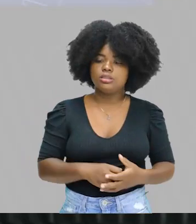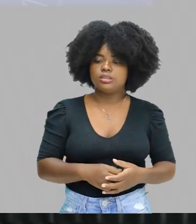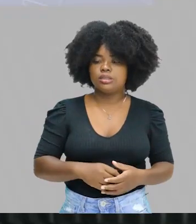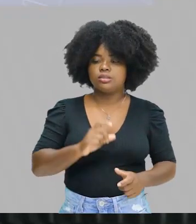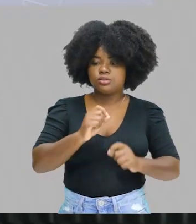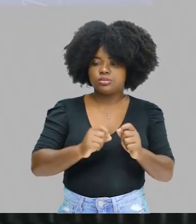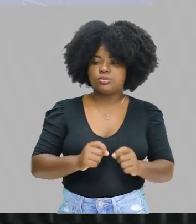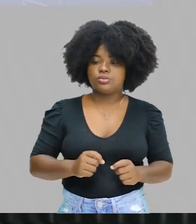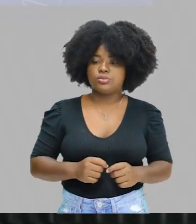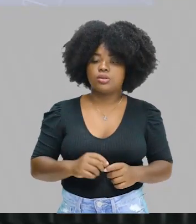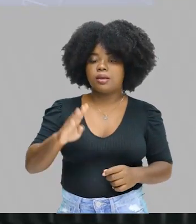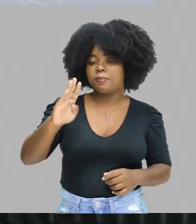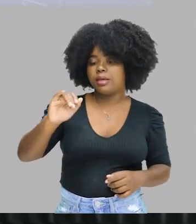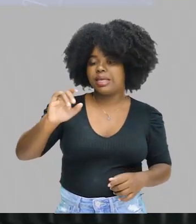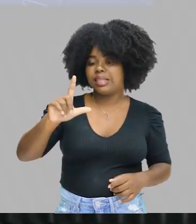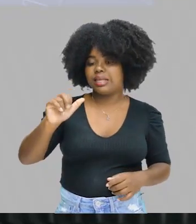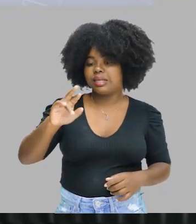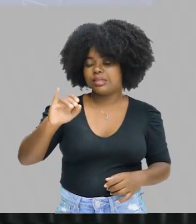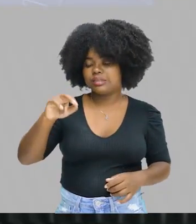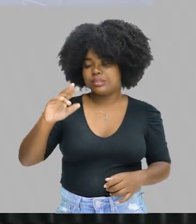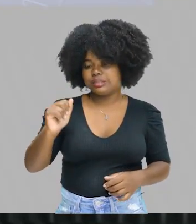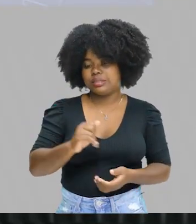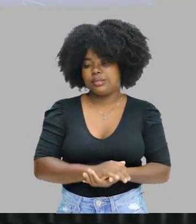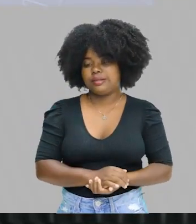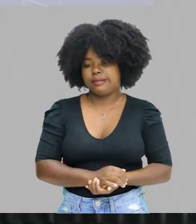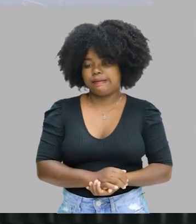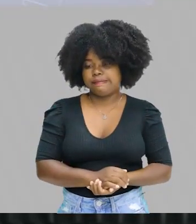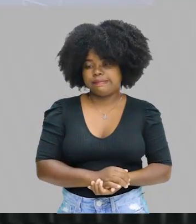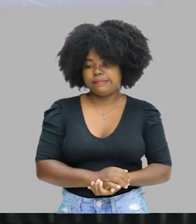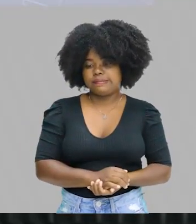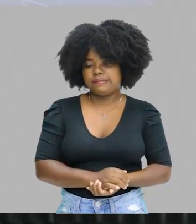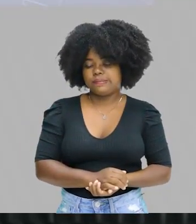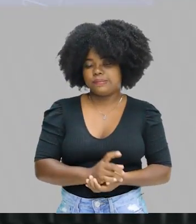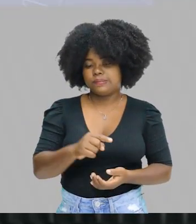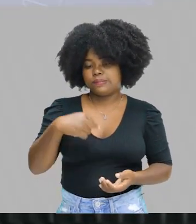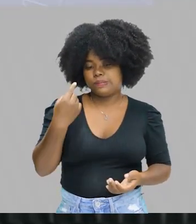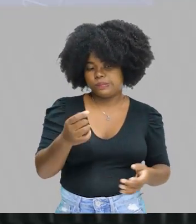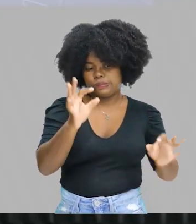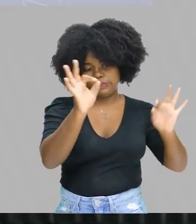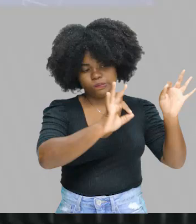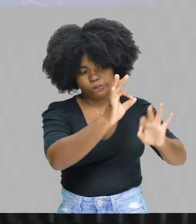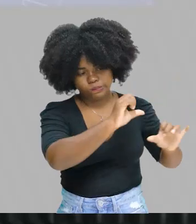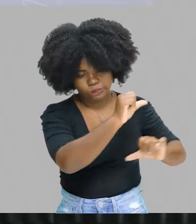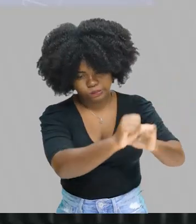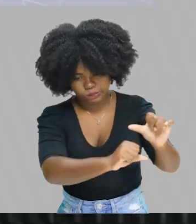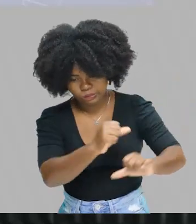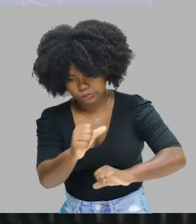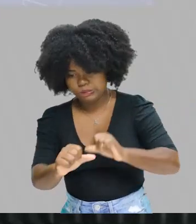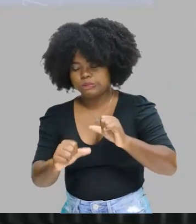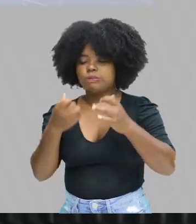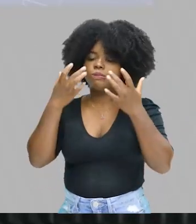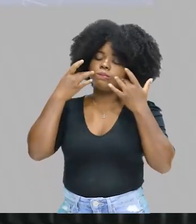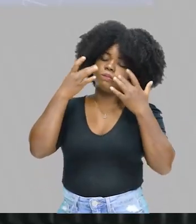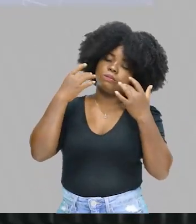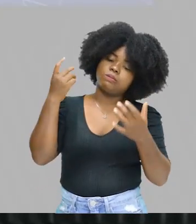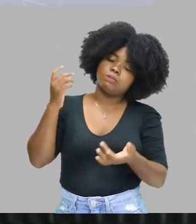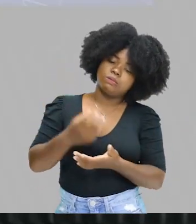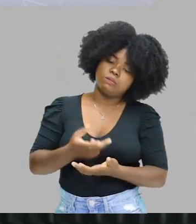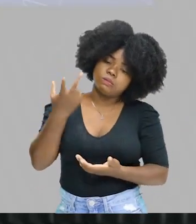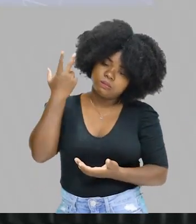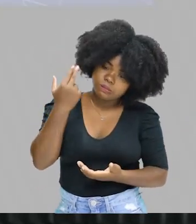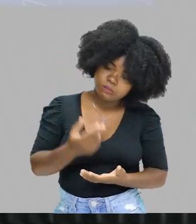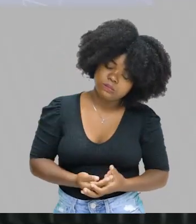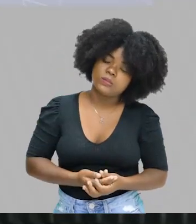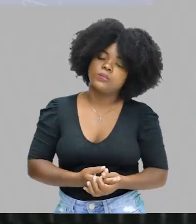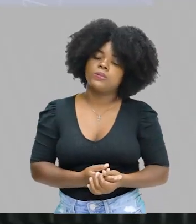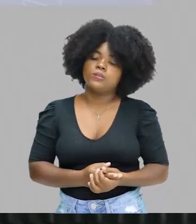que ele representava. E depois que ele faleceu, essas esculturas foram transformadas em peças originais em bronze, para que não se perdesse, porque ela